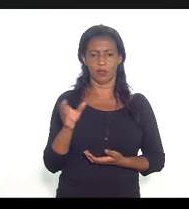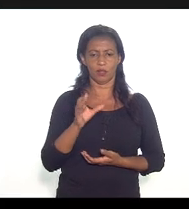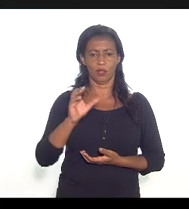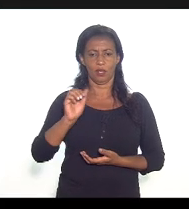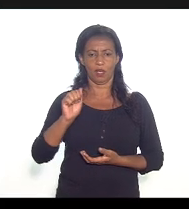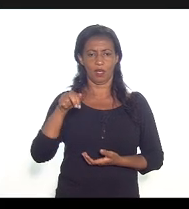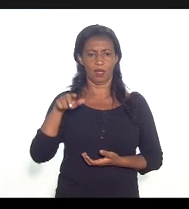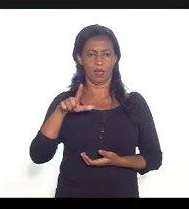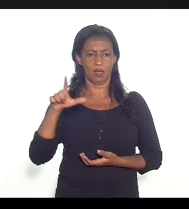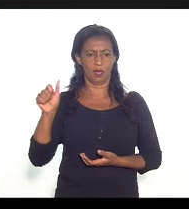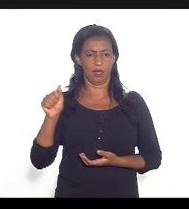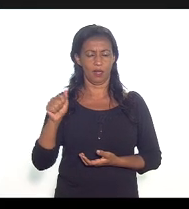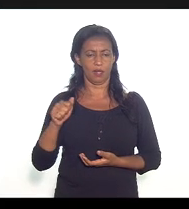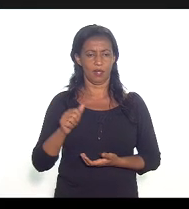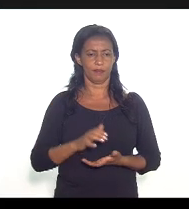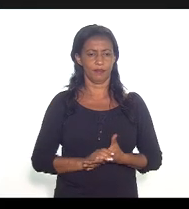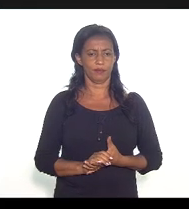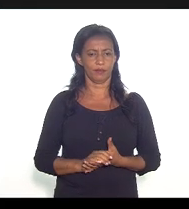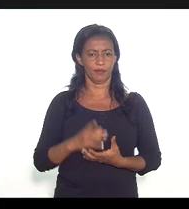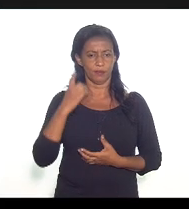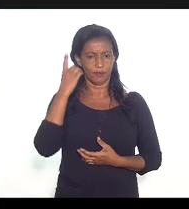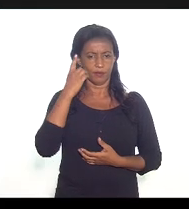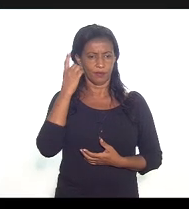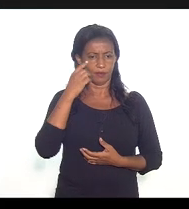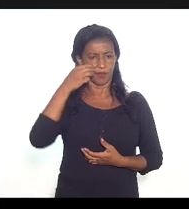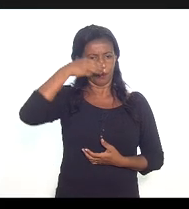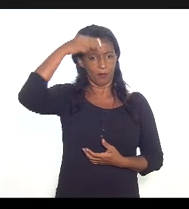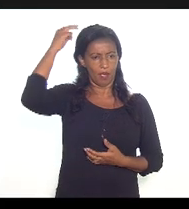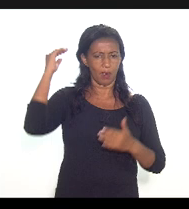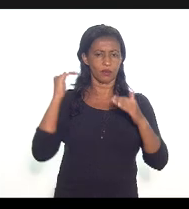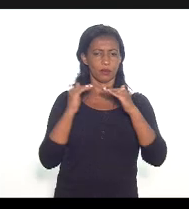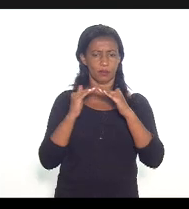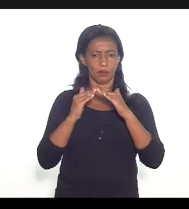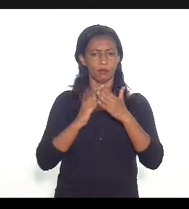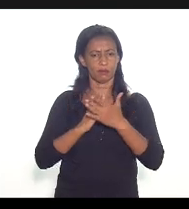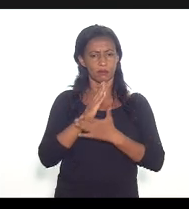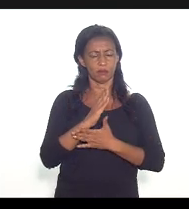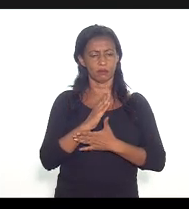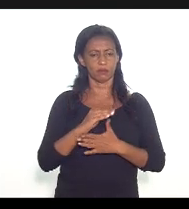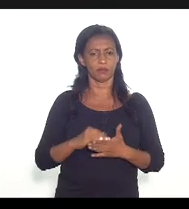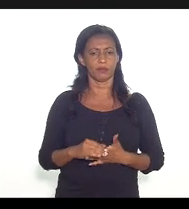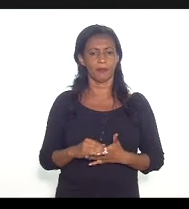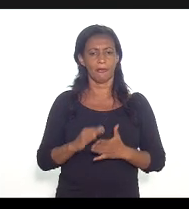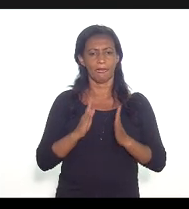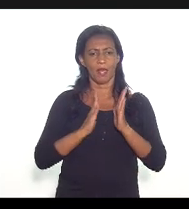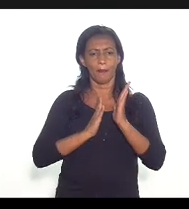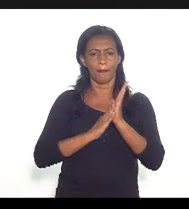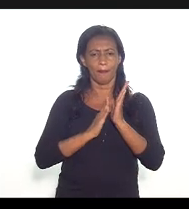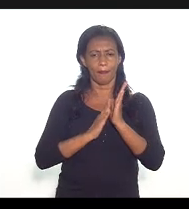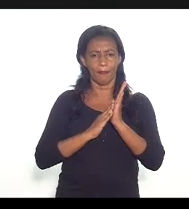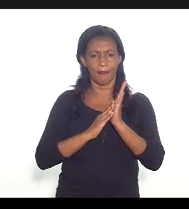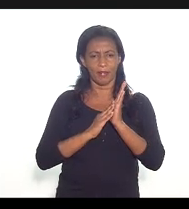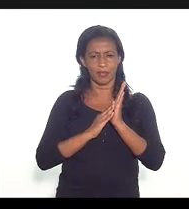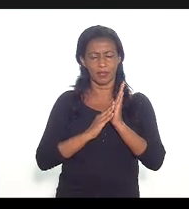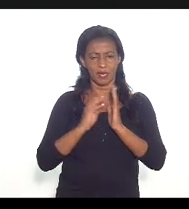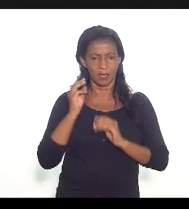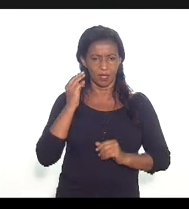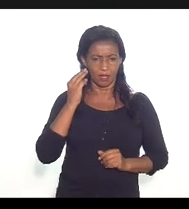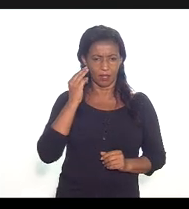Deputado Márcio Pacheco. Favorável, presidente. Com os pareceres emitidos. Deputado Márcio